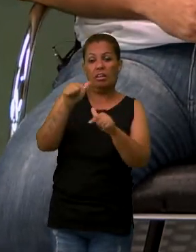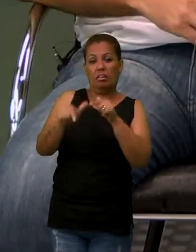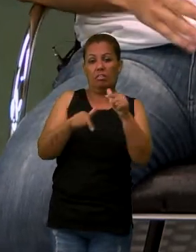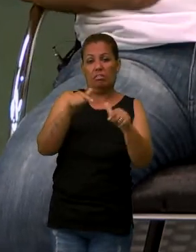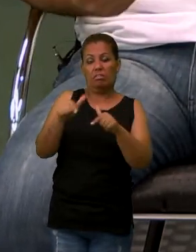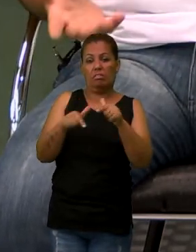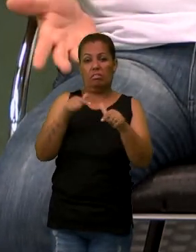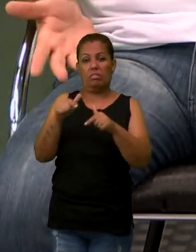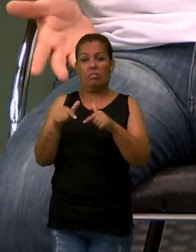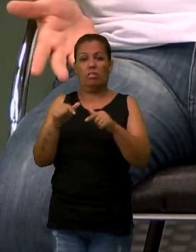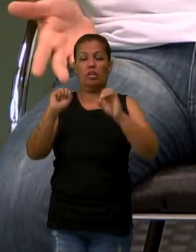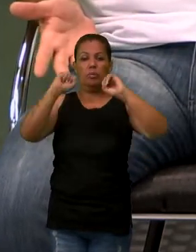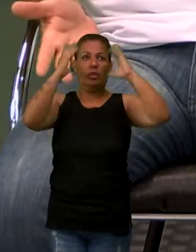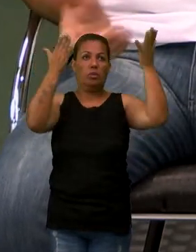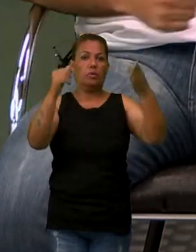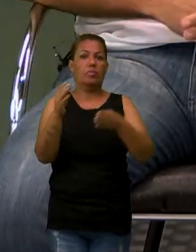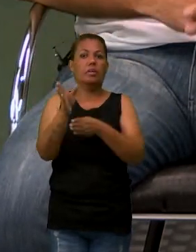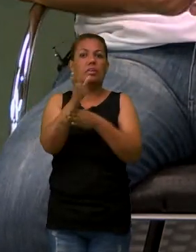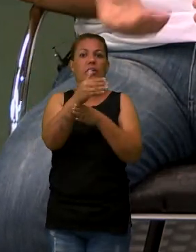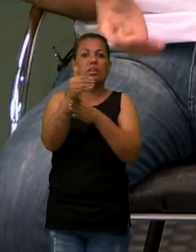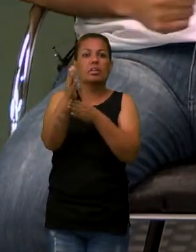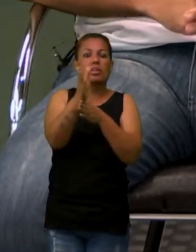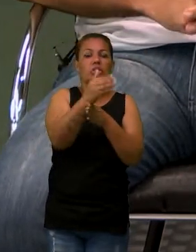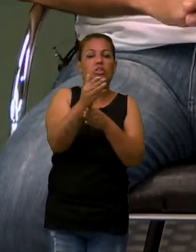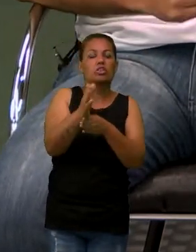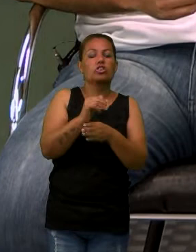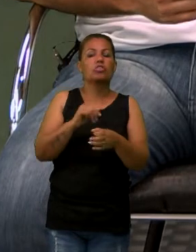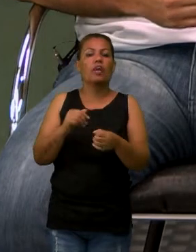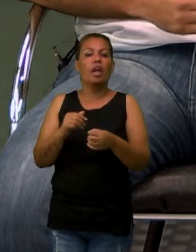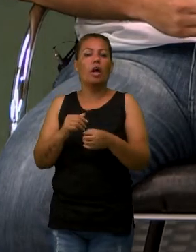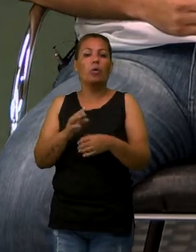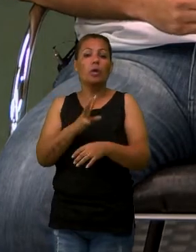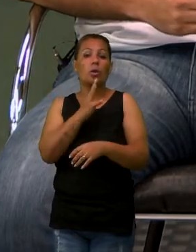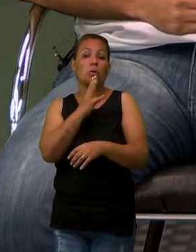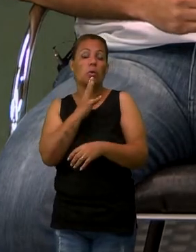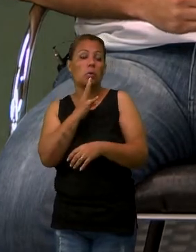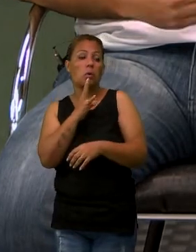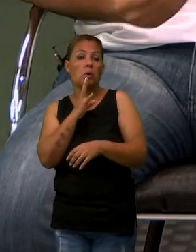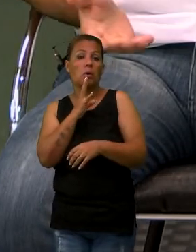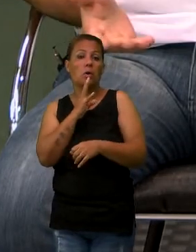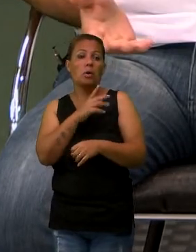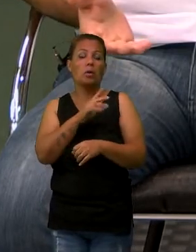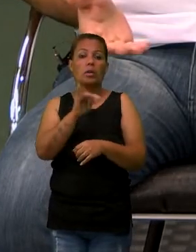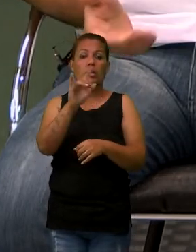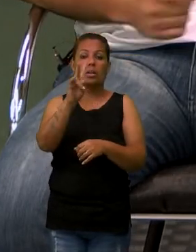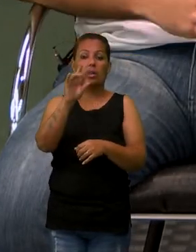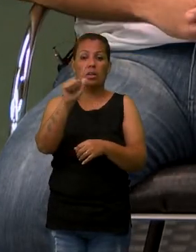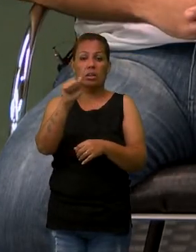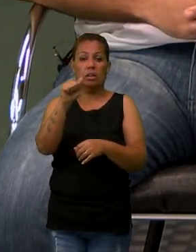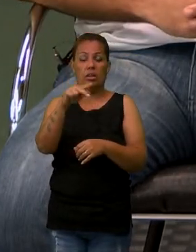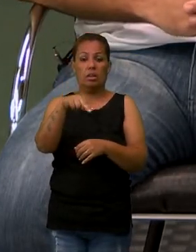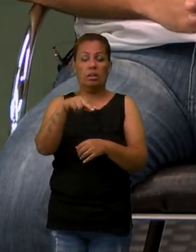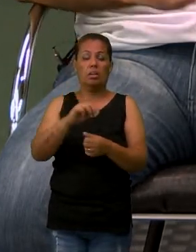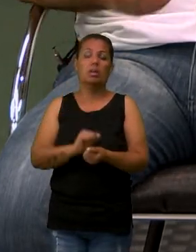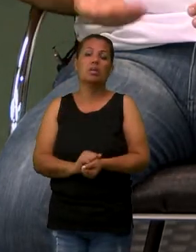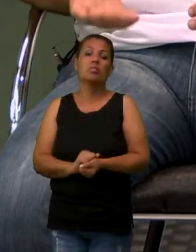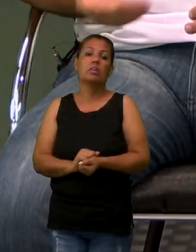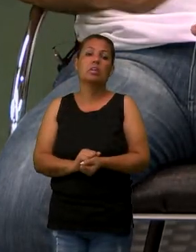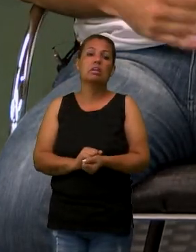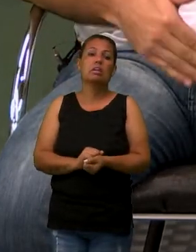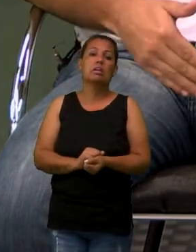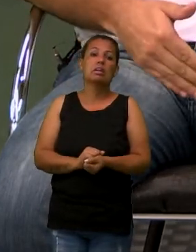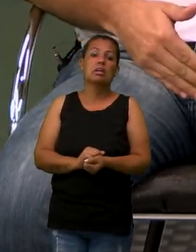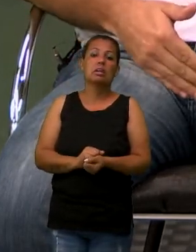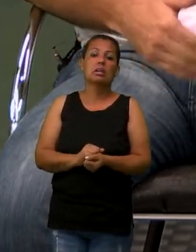num evento de vela da classe está quando eu conheci o ivan e vampire cco que estava